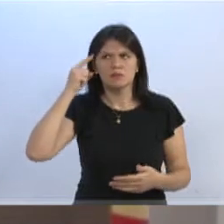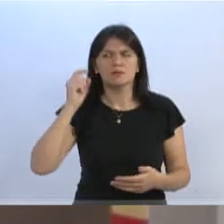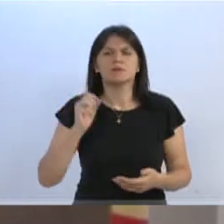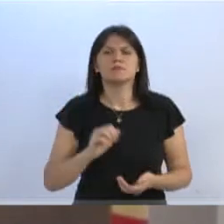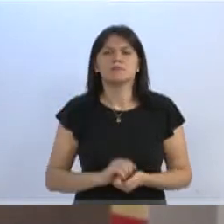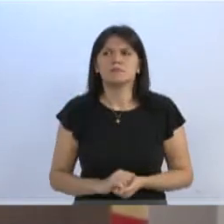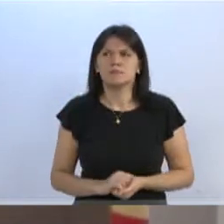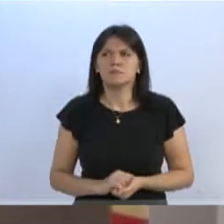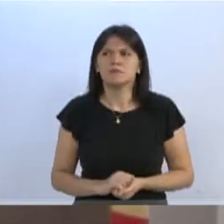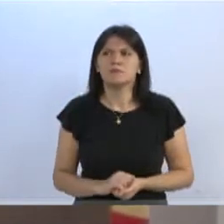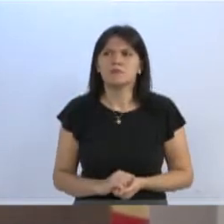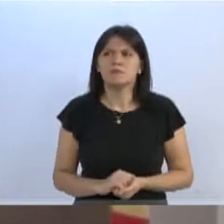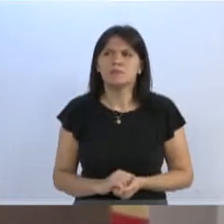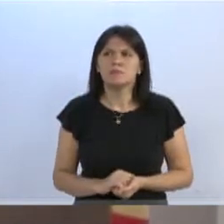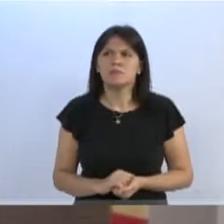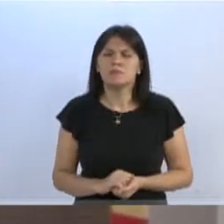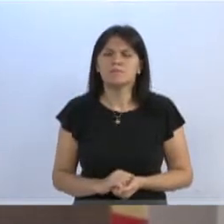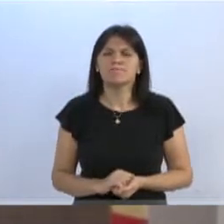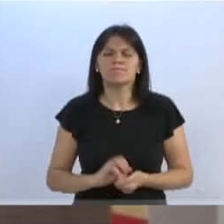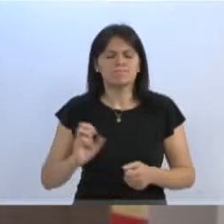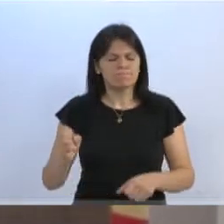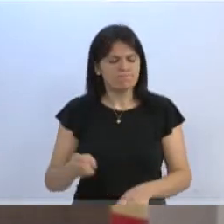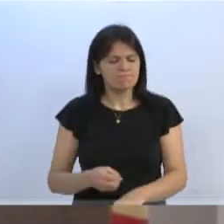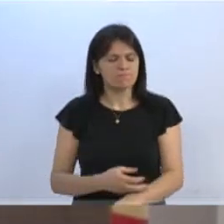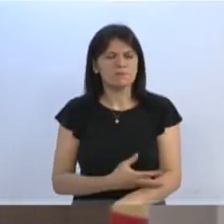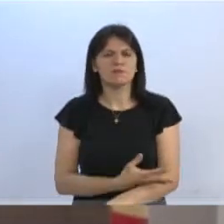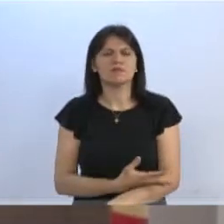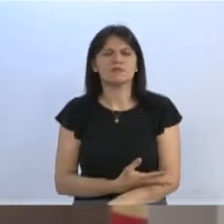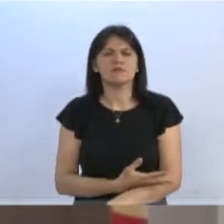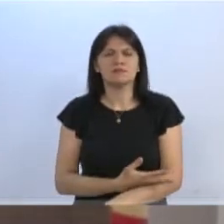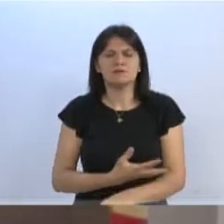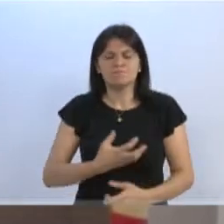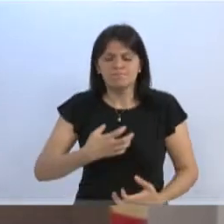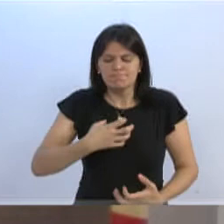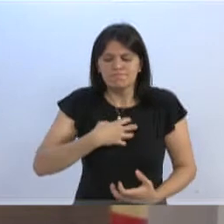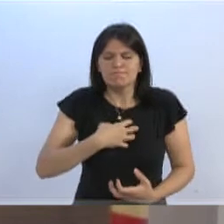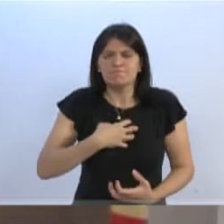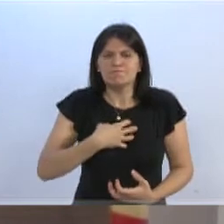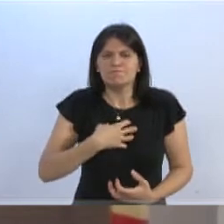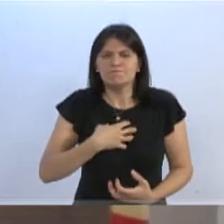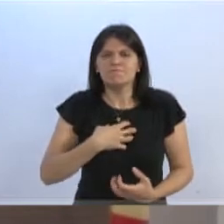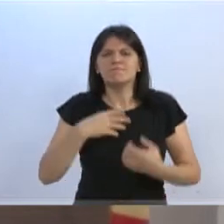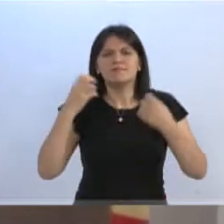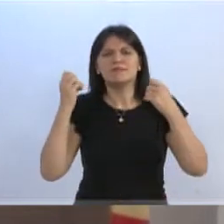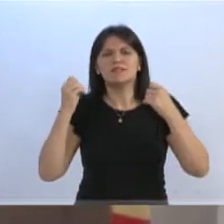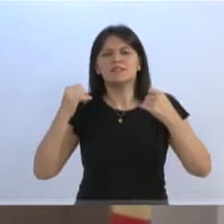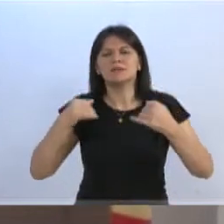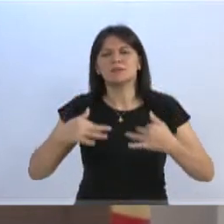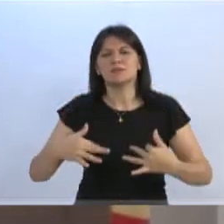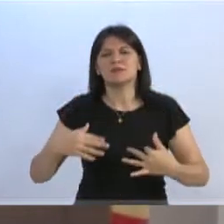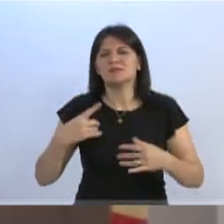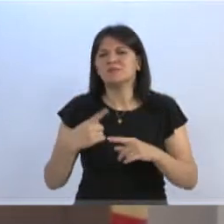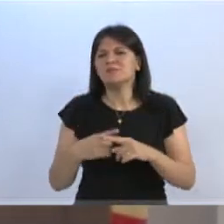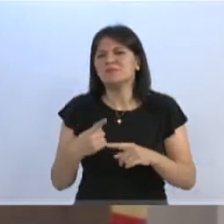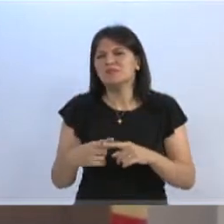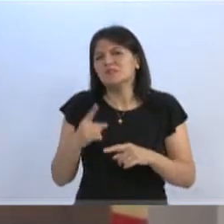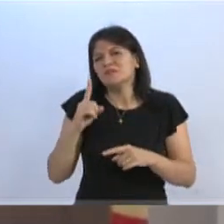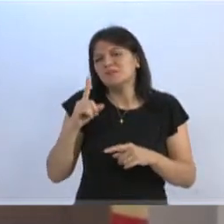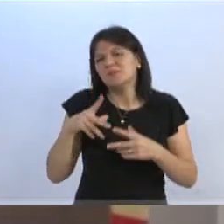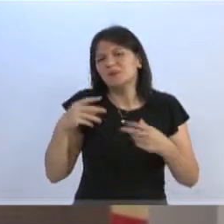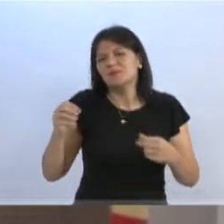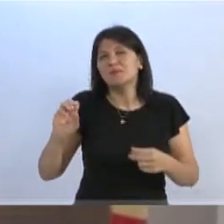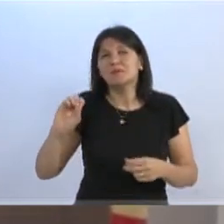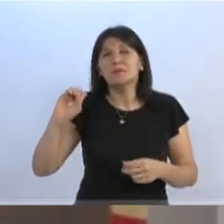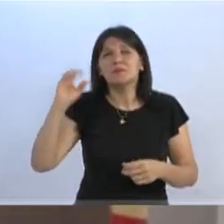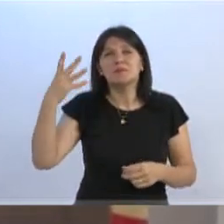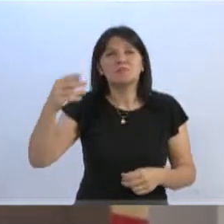Ito é emocionante, mexe com a gente. Aí vem a explicação, né? Por que uma coisa que